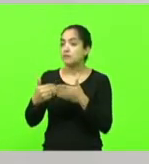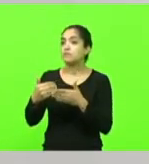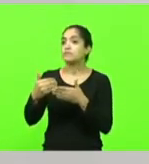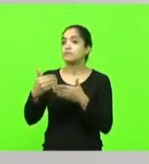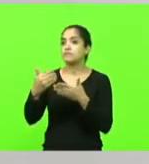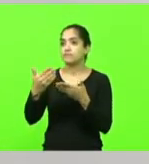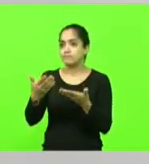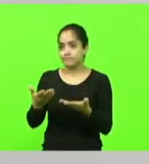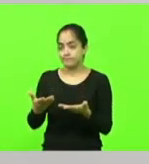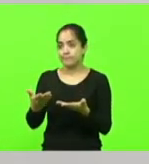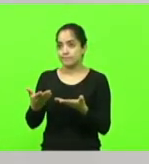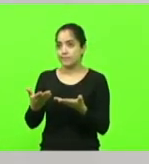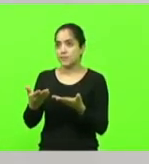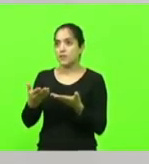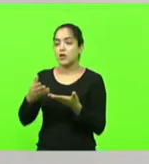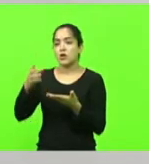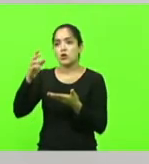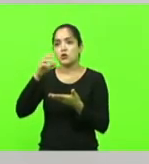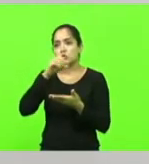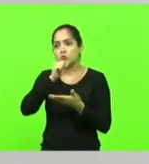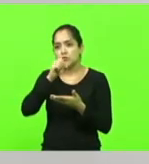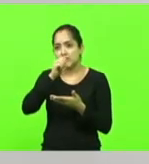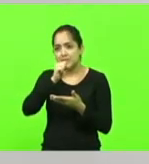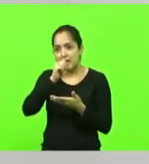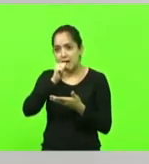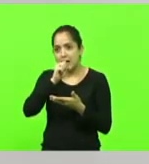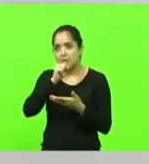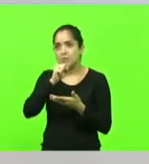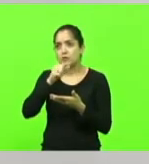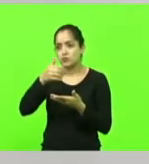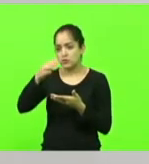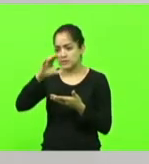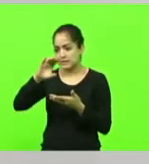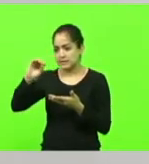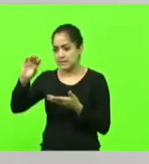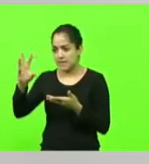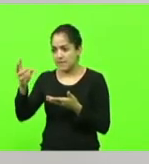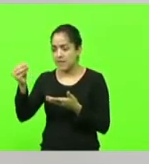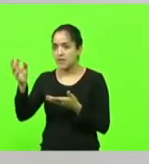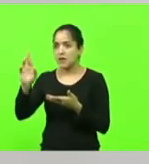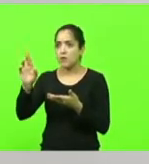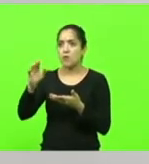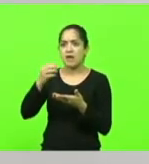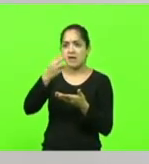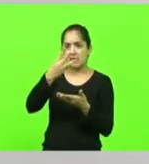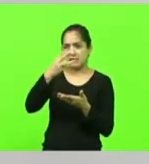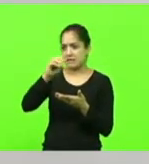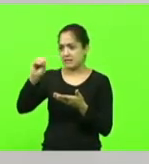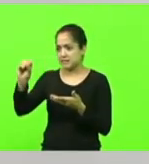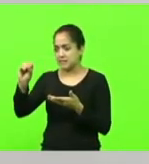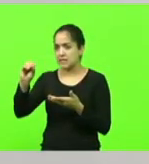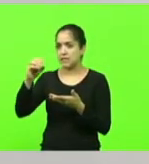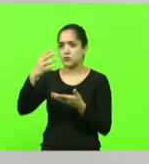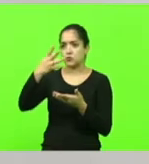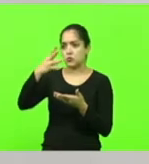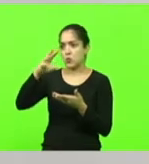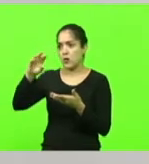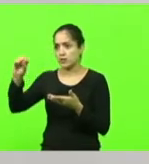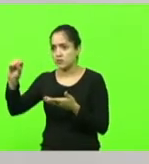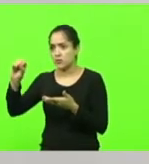venho somando, todo sábado não é 100 milhões, não. Todo sábado é 300, 400 milhões. Tem um mapinha